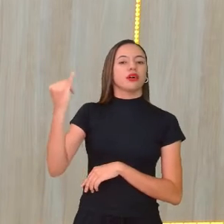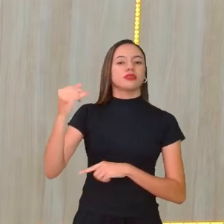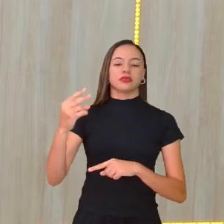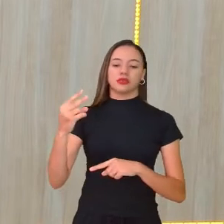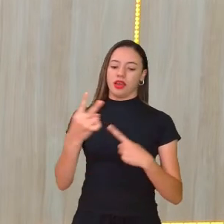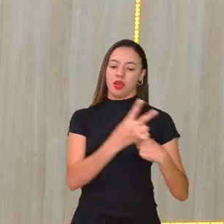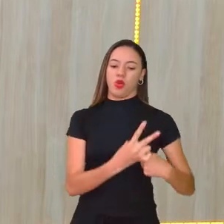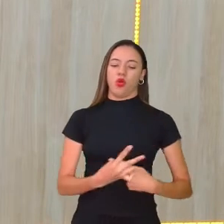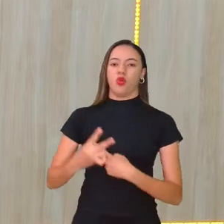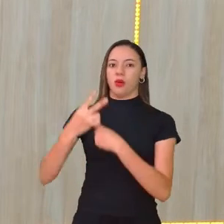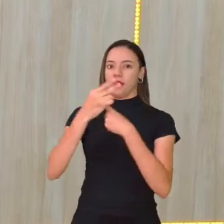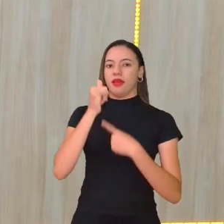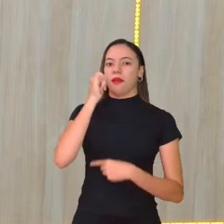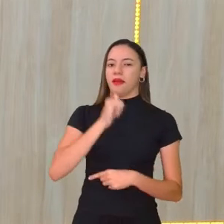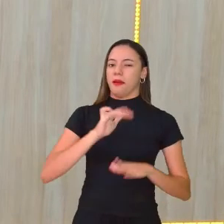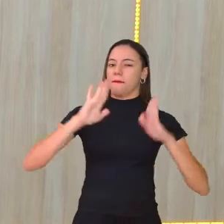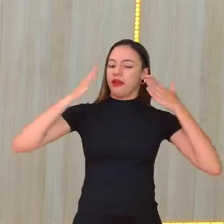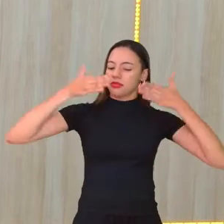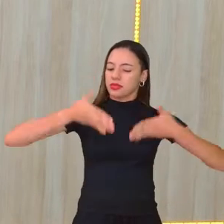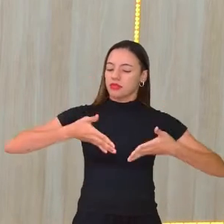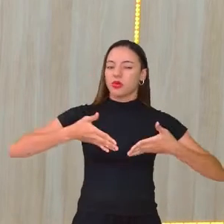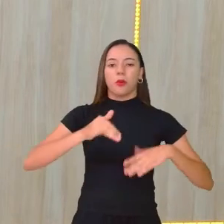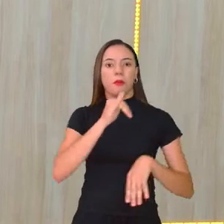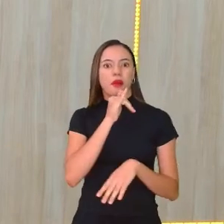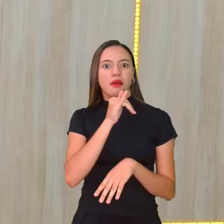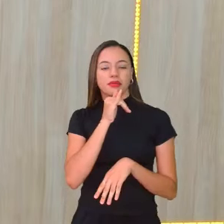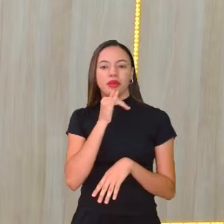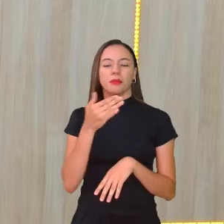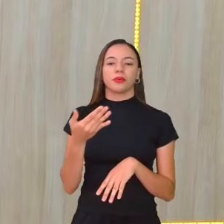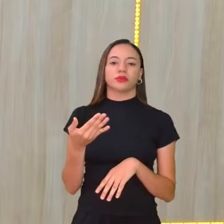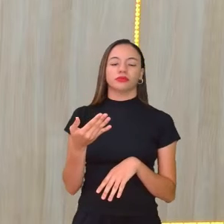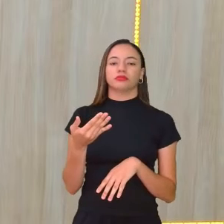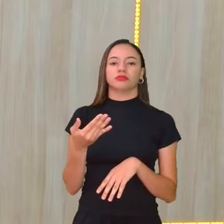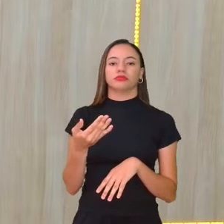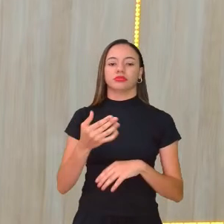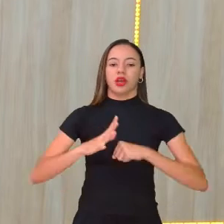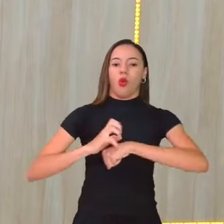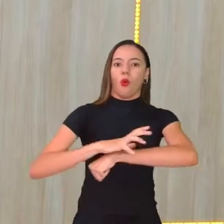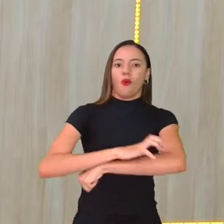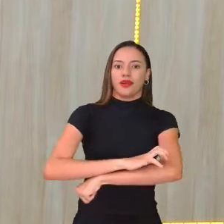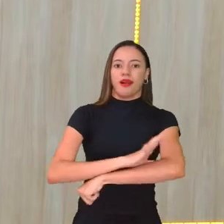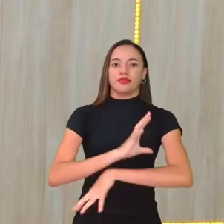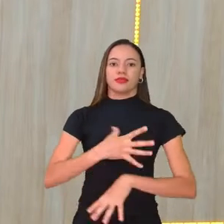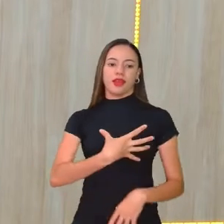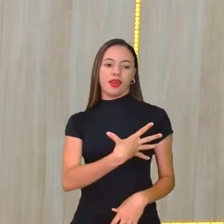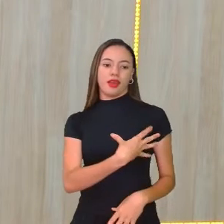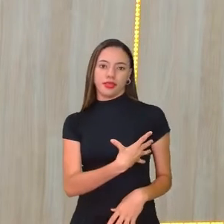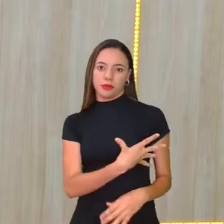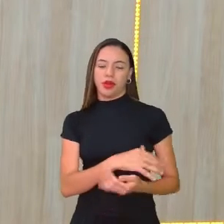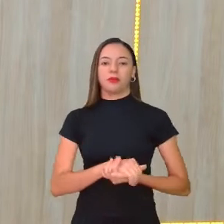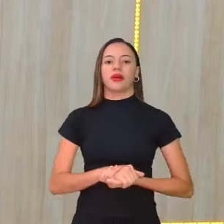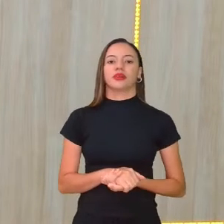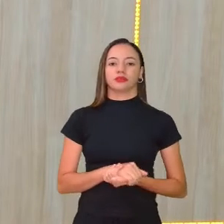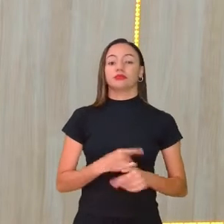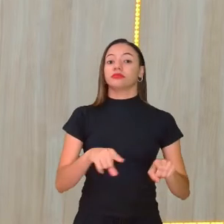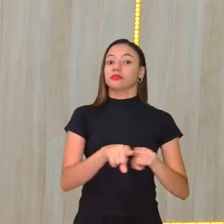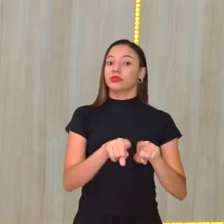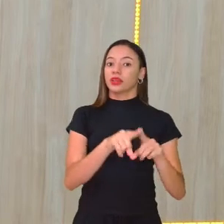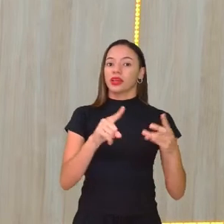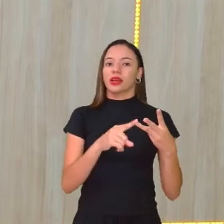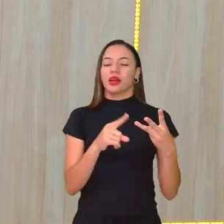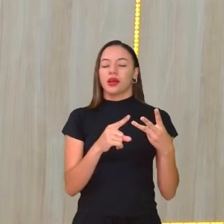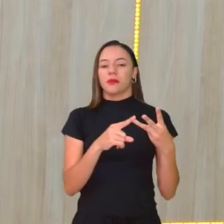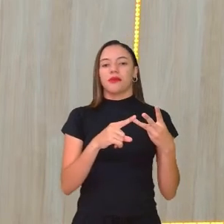cuidados femininos específicos, como o câncer de mama. Novembro, nós também vimos com Laço Azul,